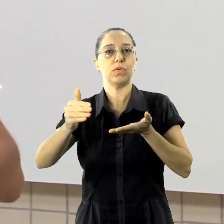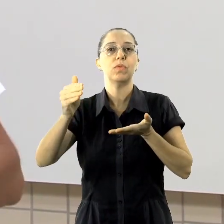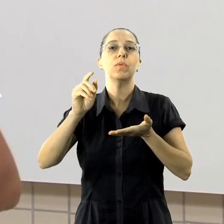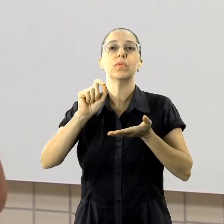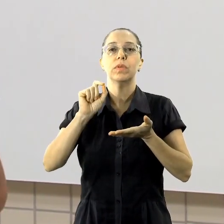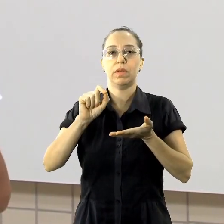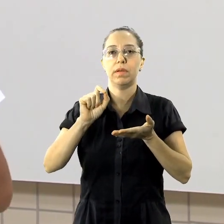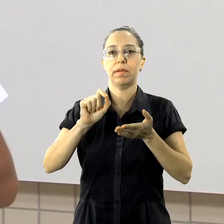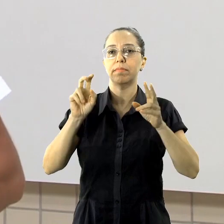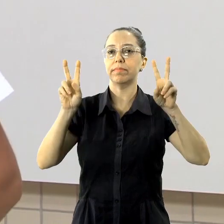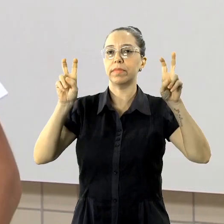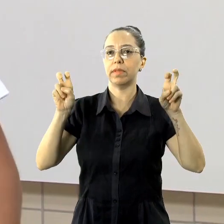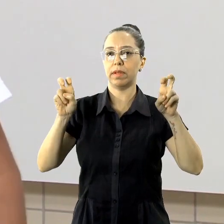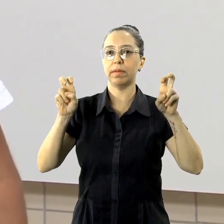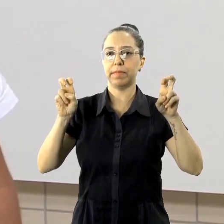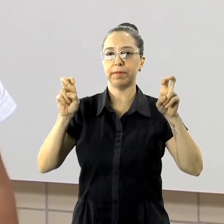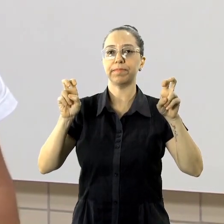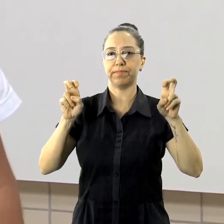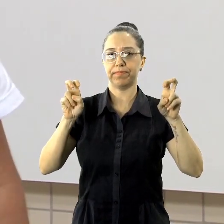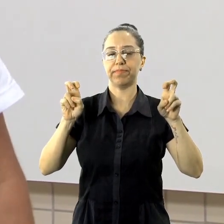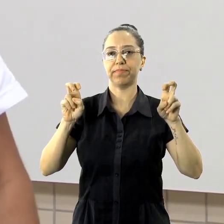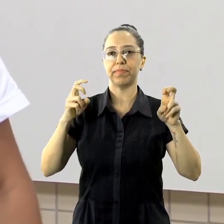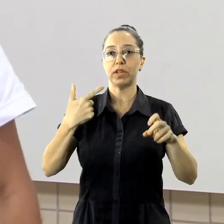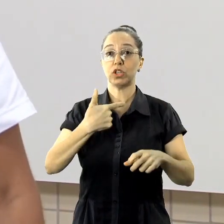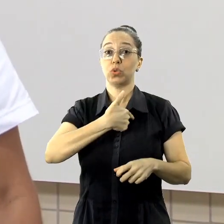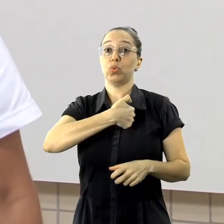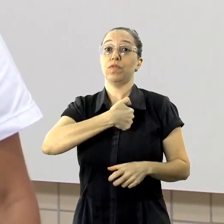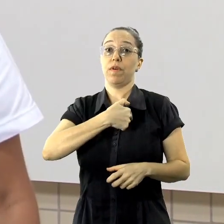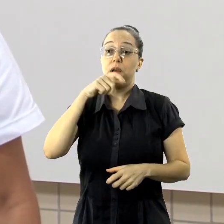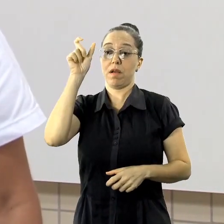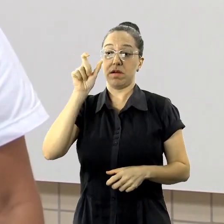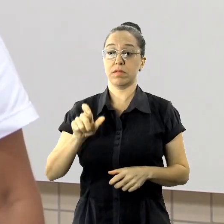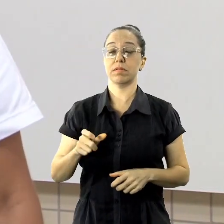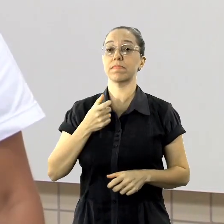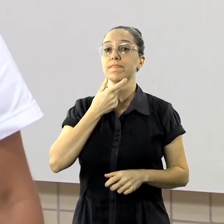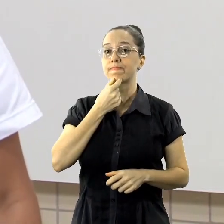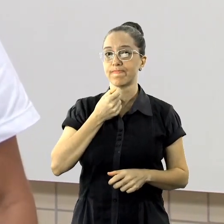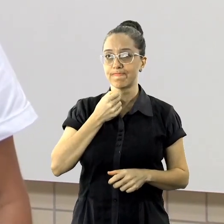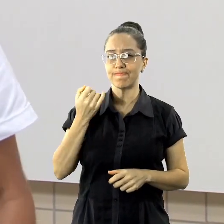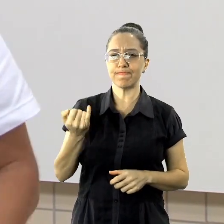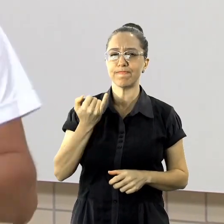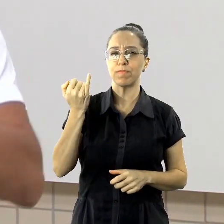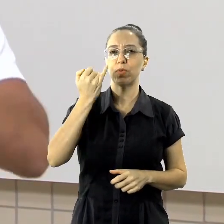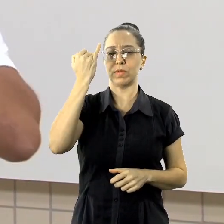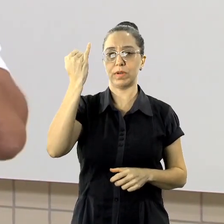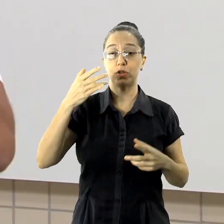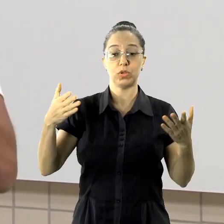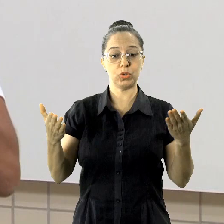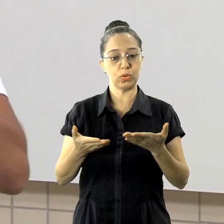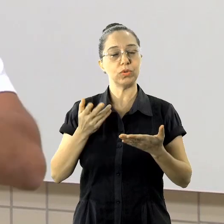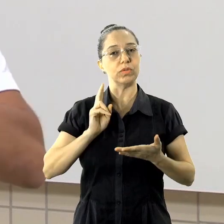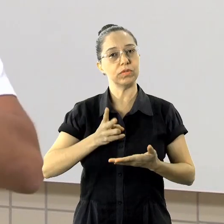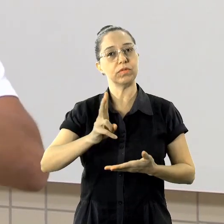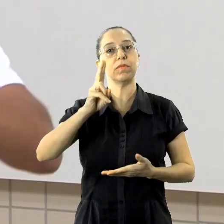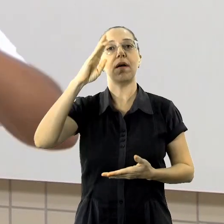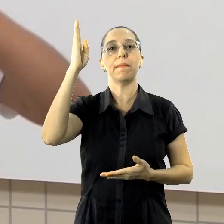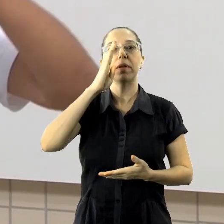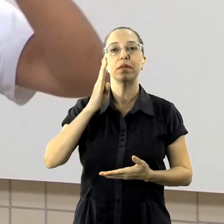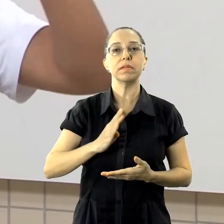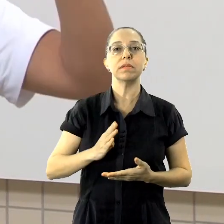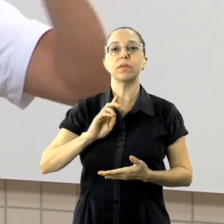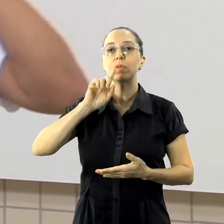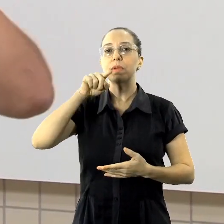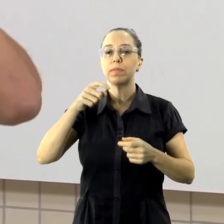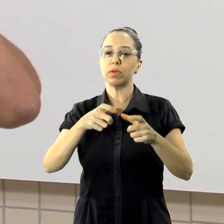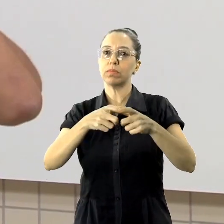Getúlio Vargas. Bem, hoje nós vamos continuar esse assunto falando sobre Brasil e depois nós vamos